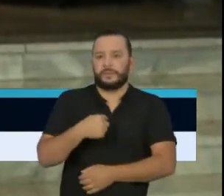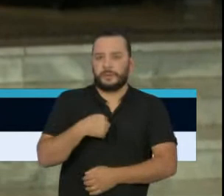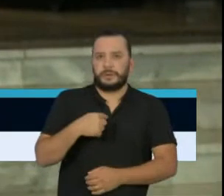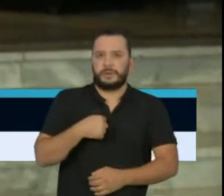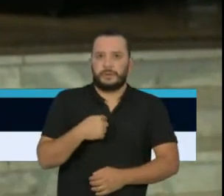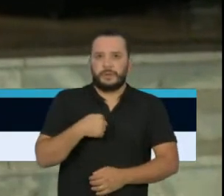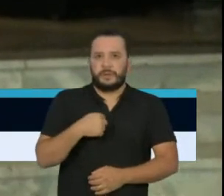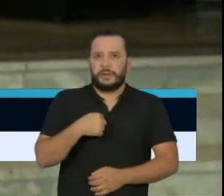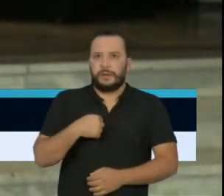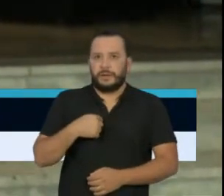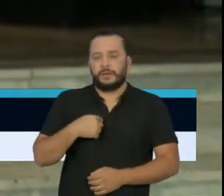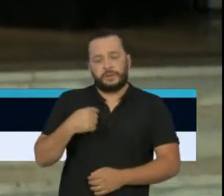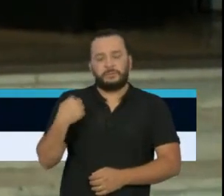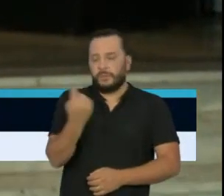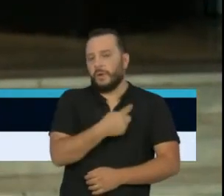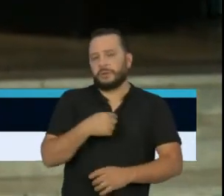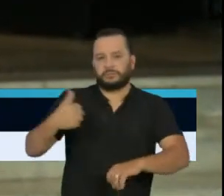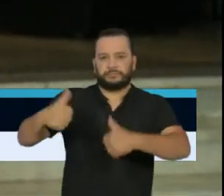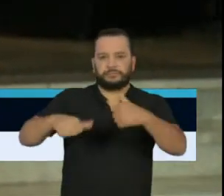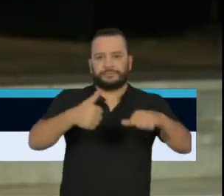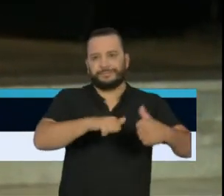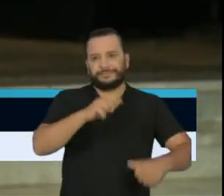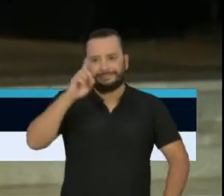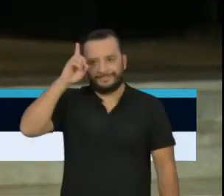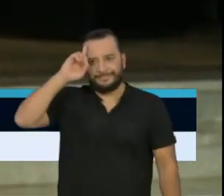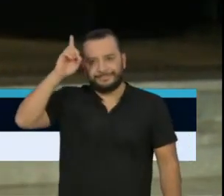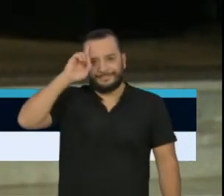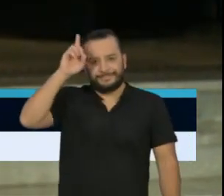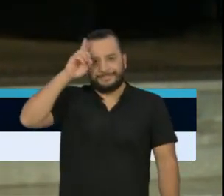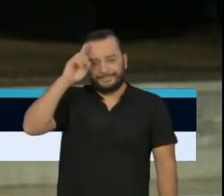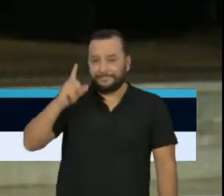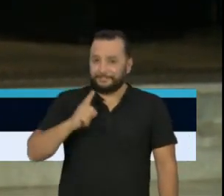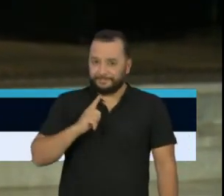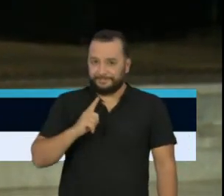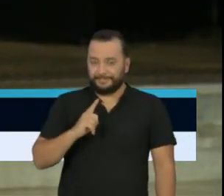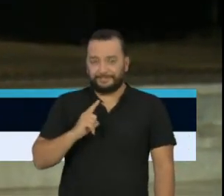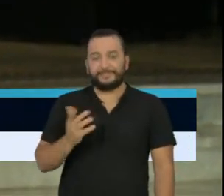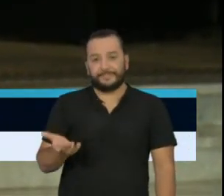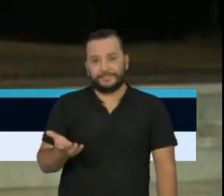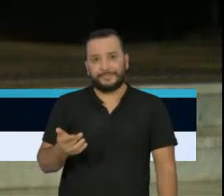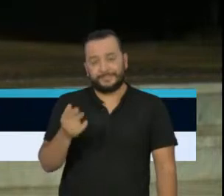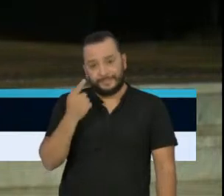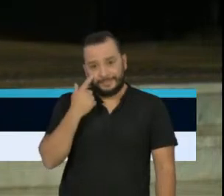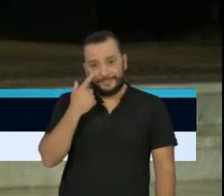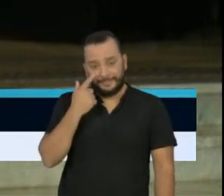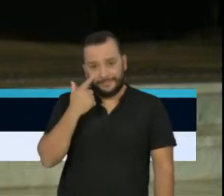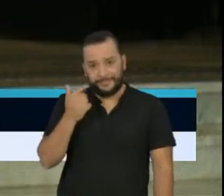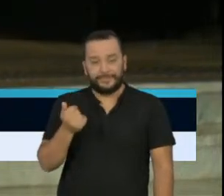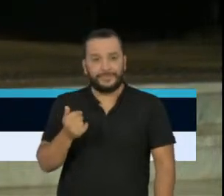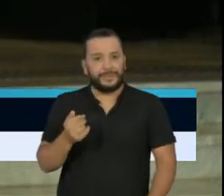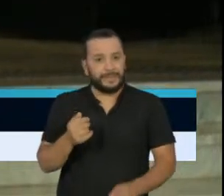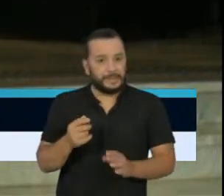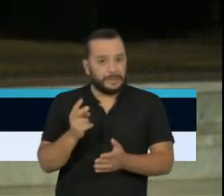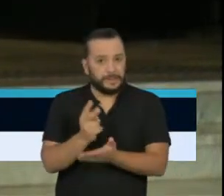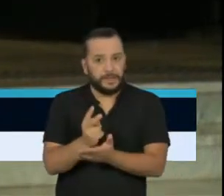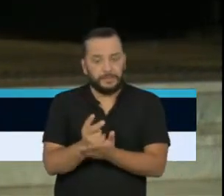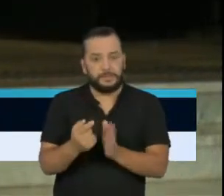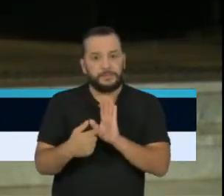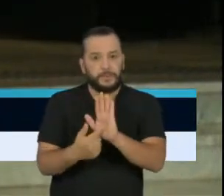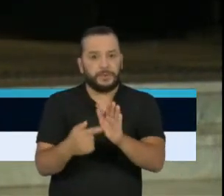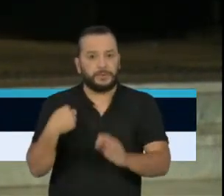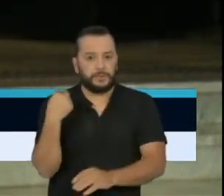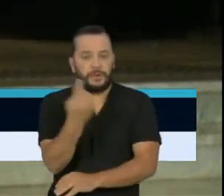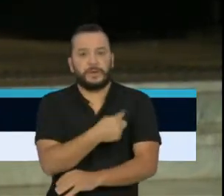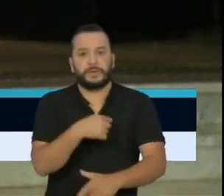nós fazemos diariamente. E o que nós temos são cenários, o doutor Davi sempre ressalta isso. A gente trabalha com